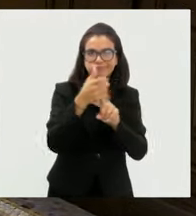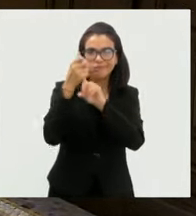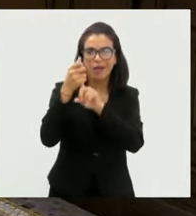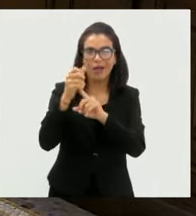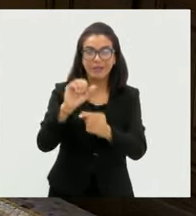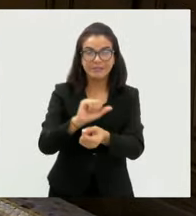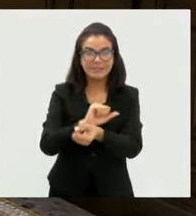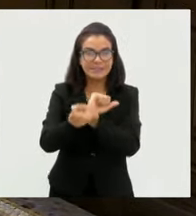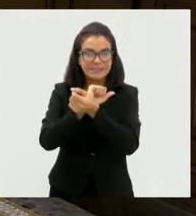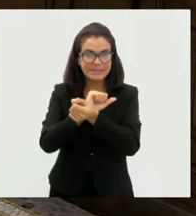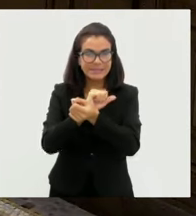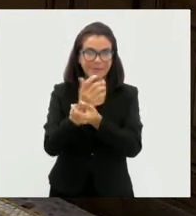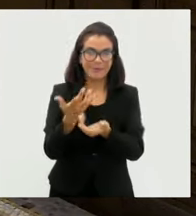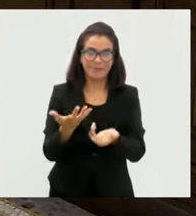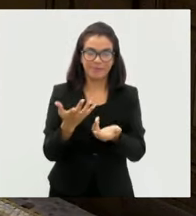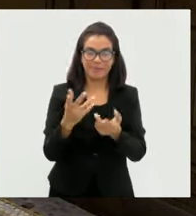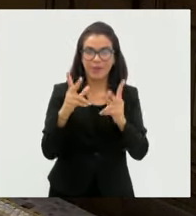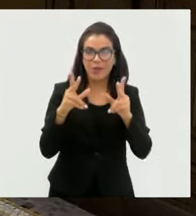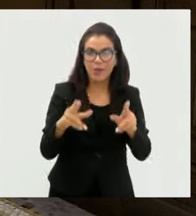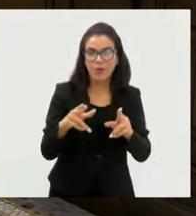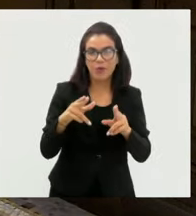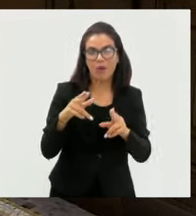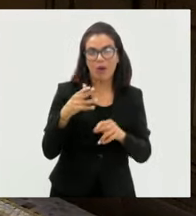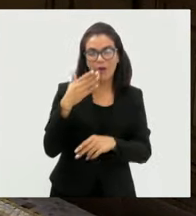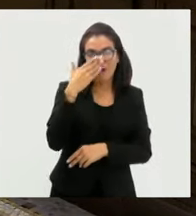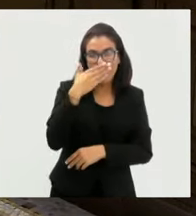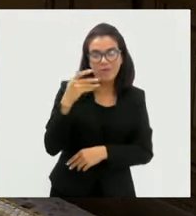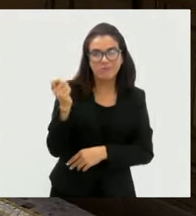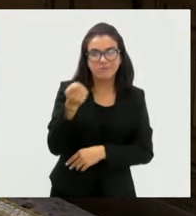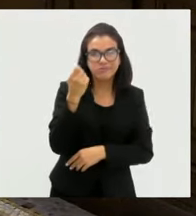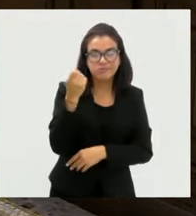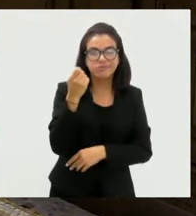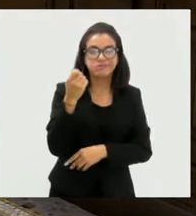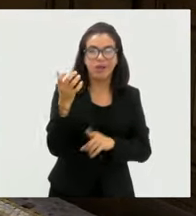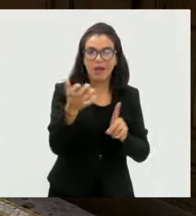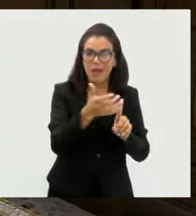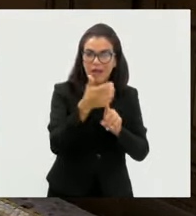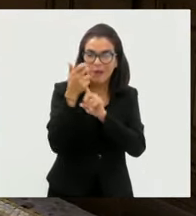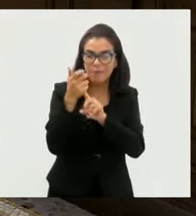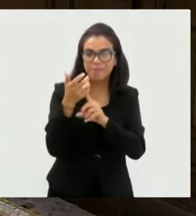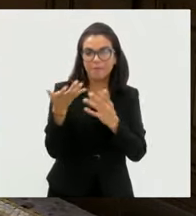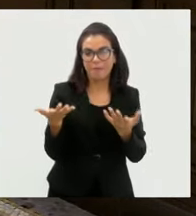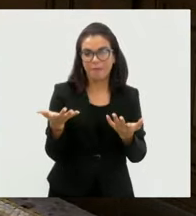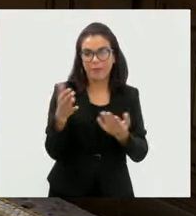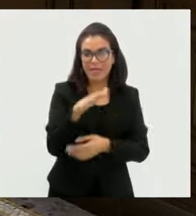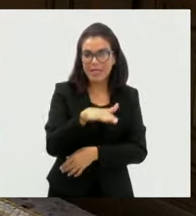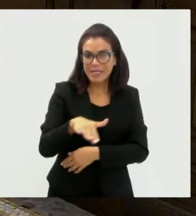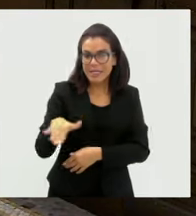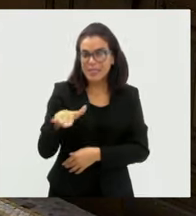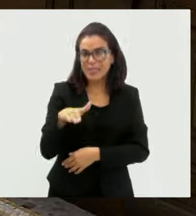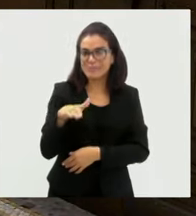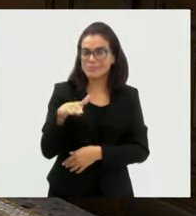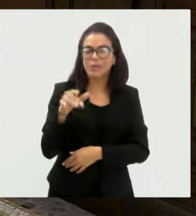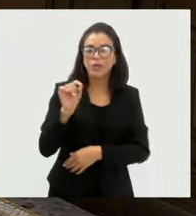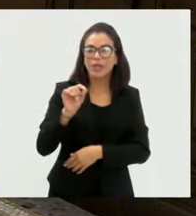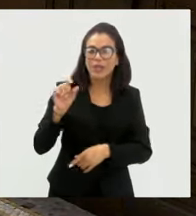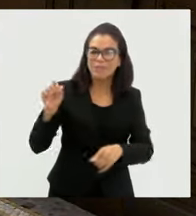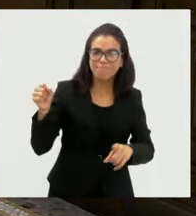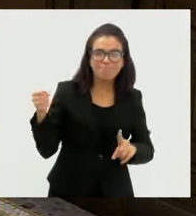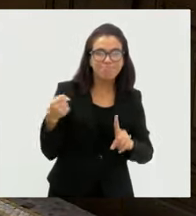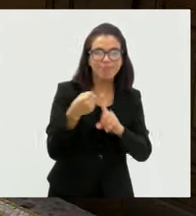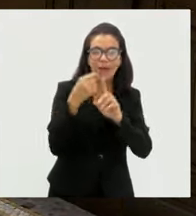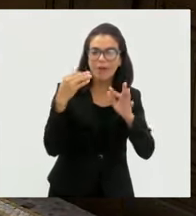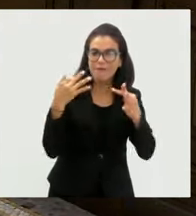uma pessoa que é uma prostituta, seja uma criança, seja uma pessoa qualquer, fere a dignidade humana. E todo mundo